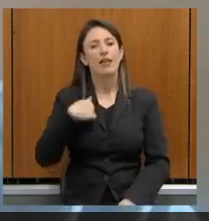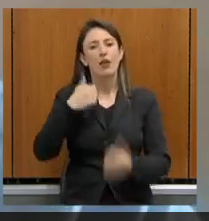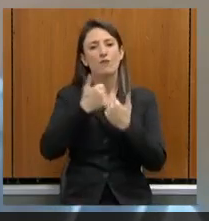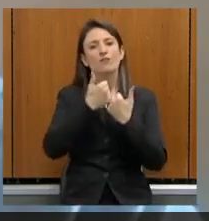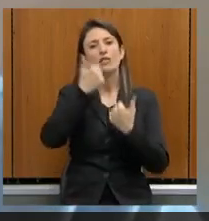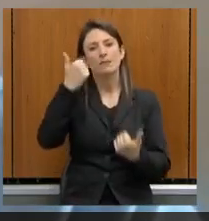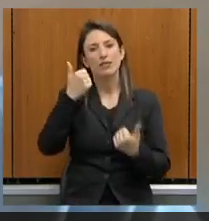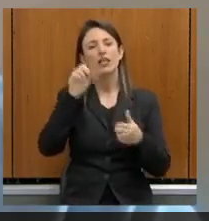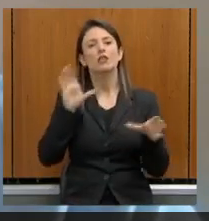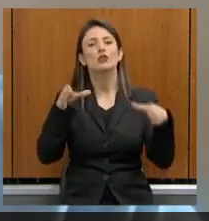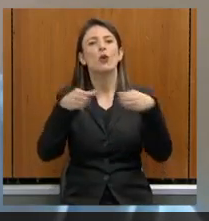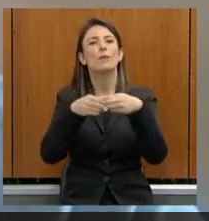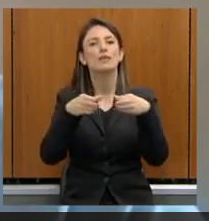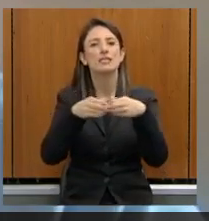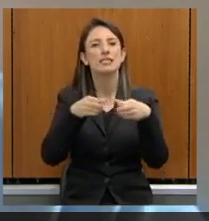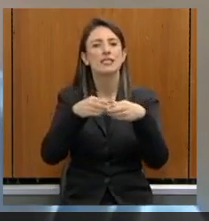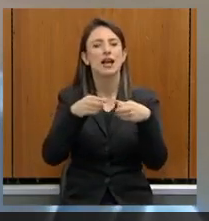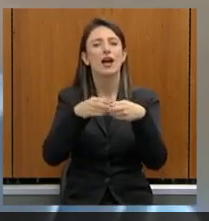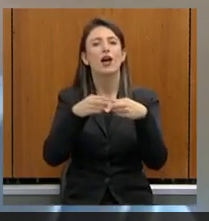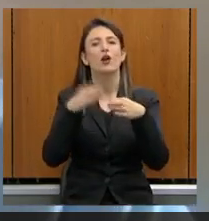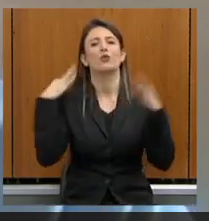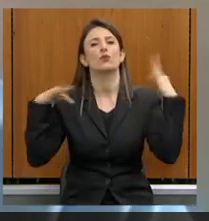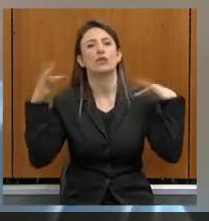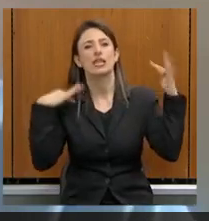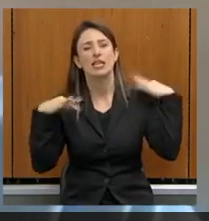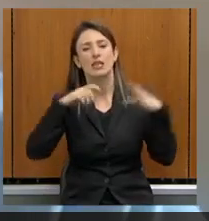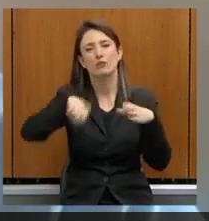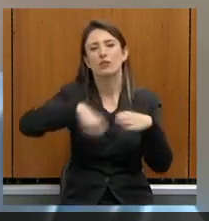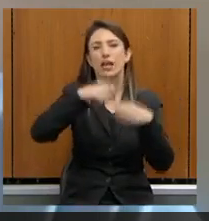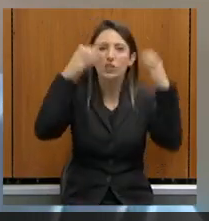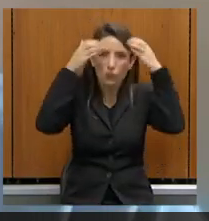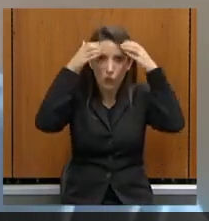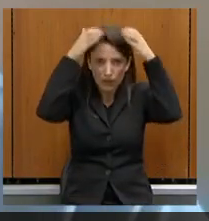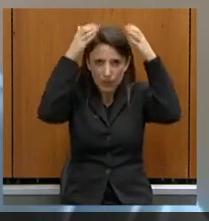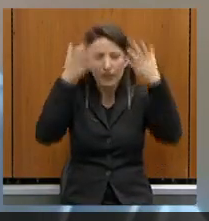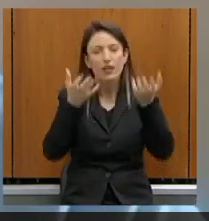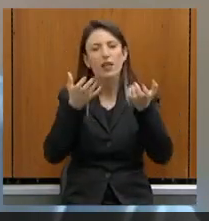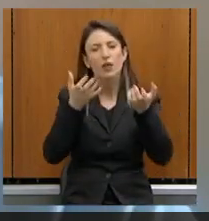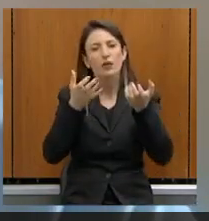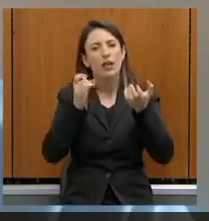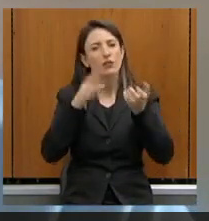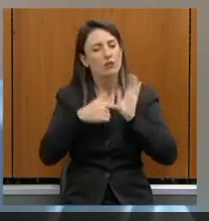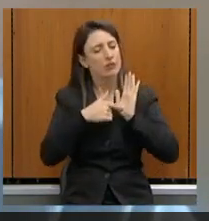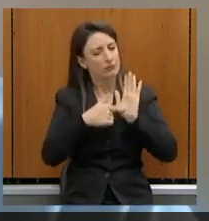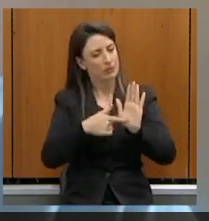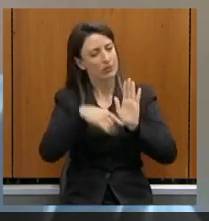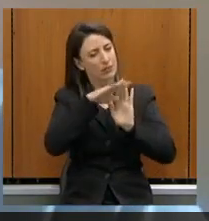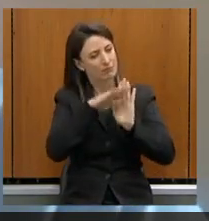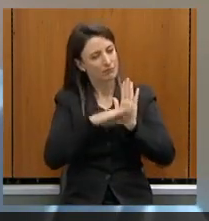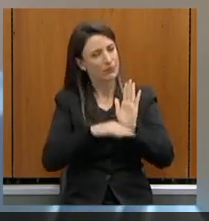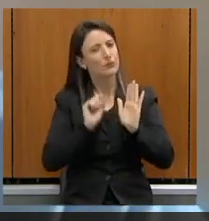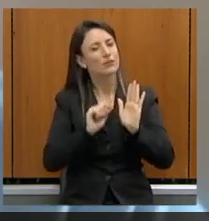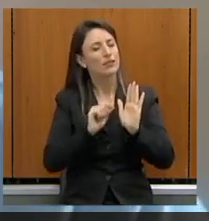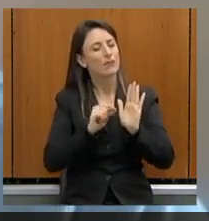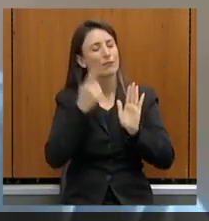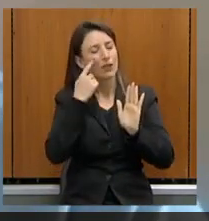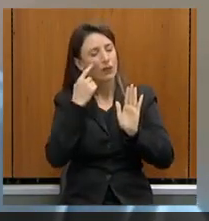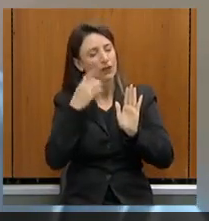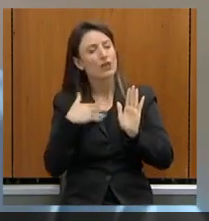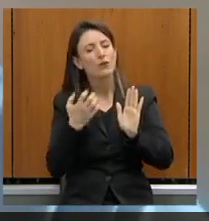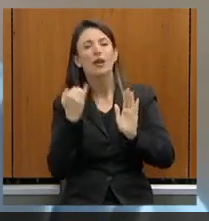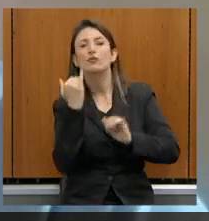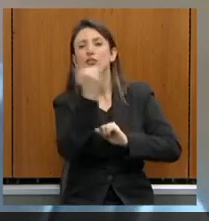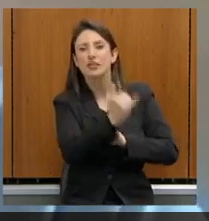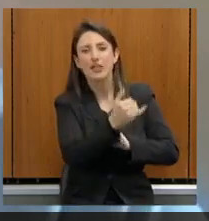da Comissão de Turismo e Gastronomia, eu queria me identificar para o secretário, dizer também que